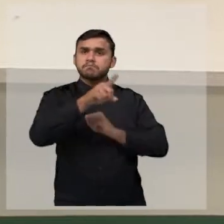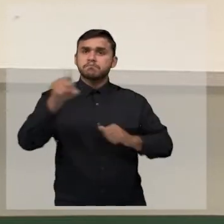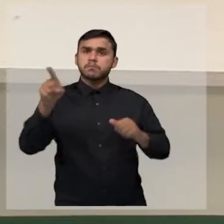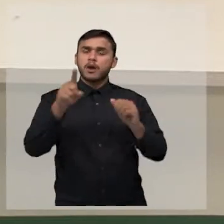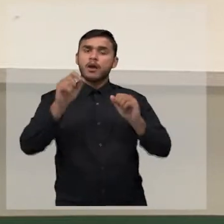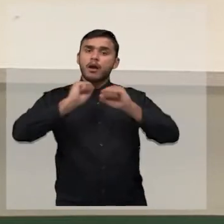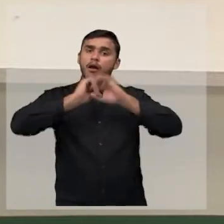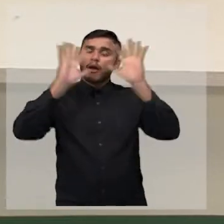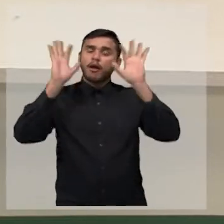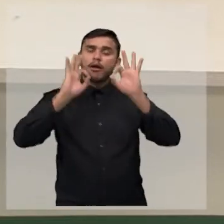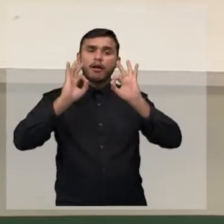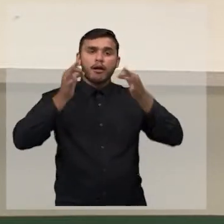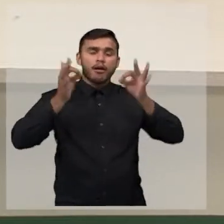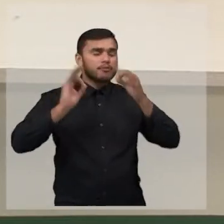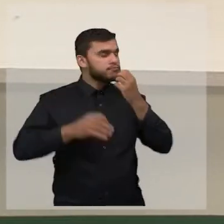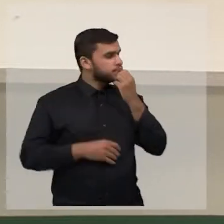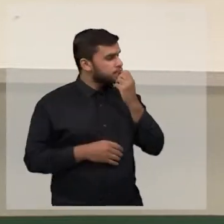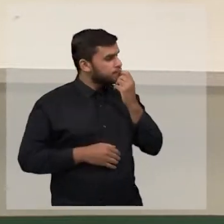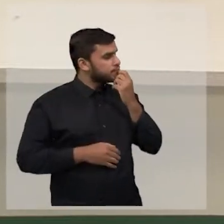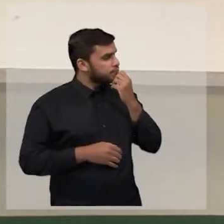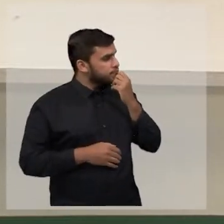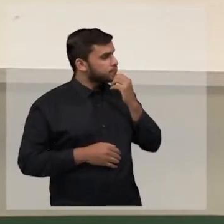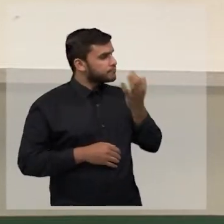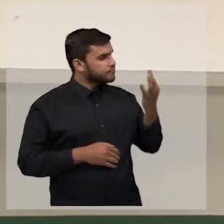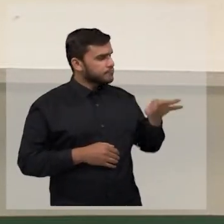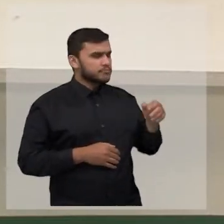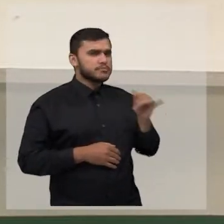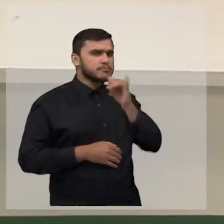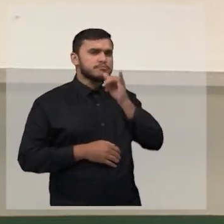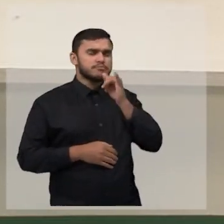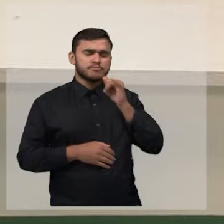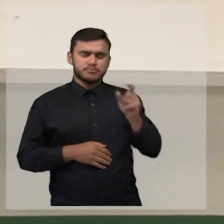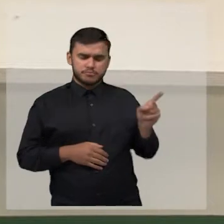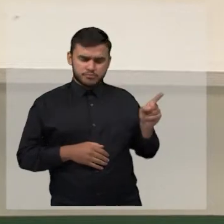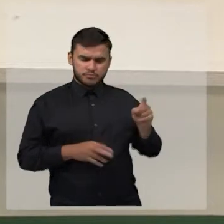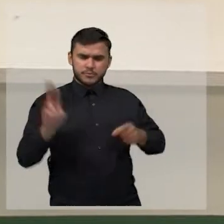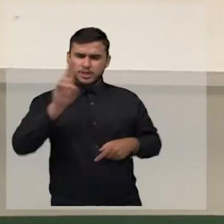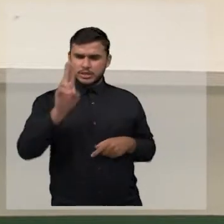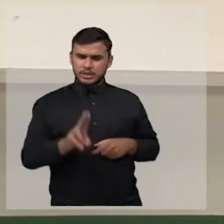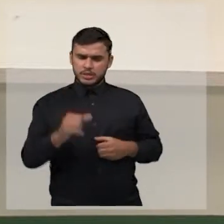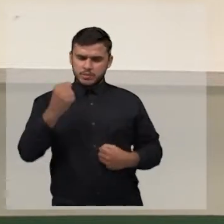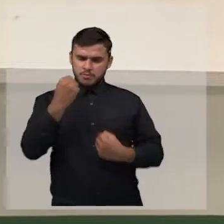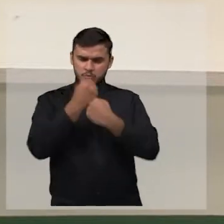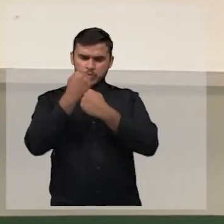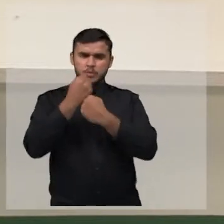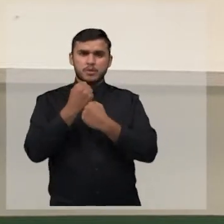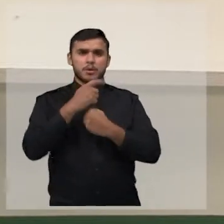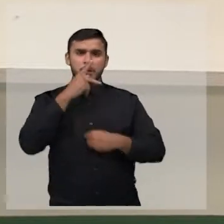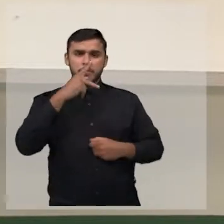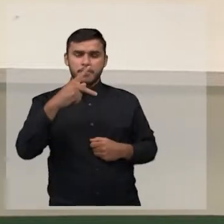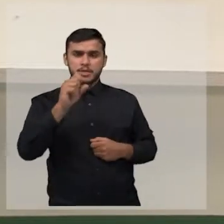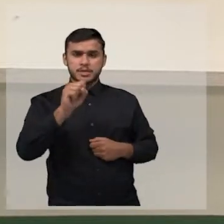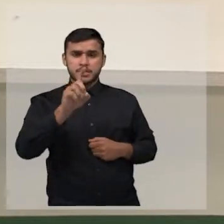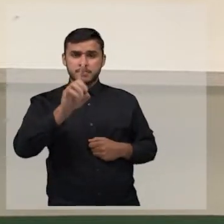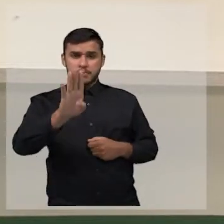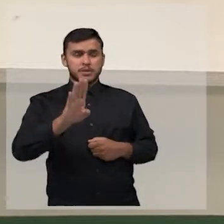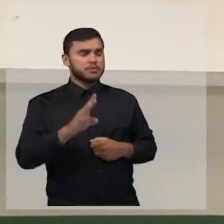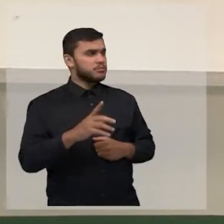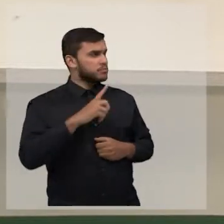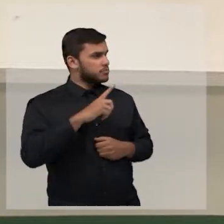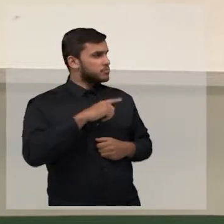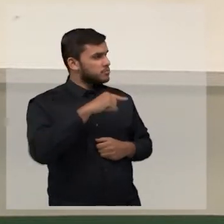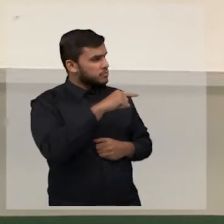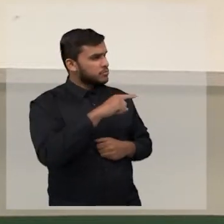para um aspecto bem interessante. Esse grupo taxista, tucano, PSDBista, agora com a chegada,